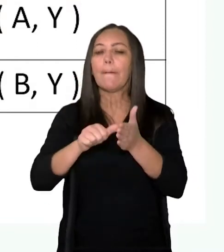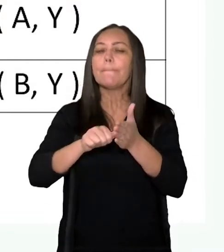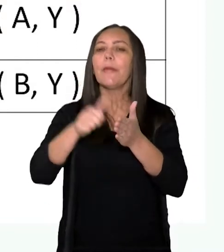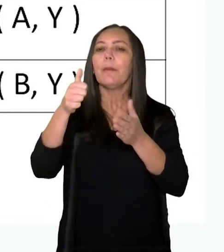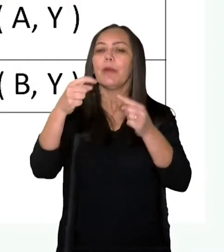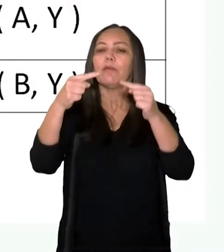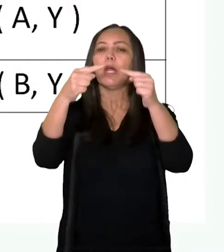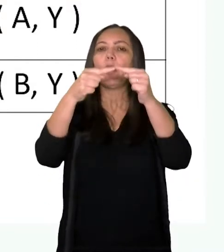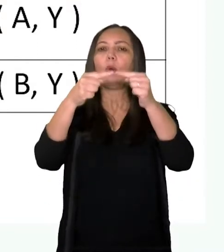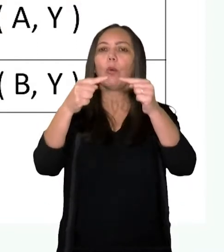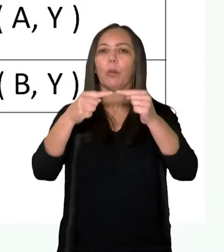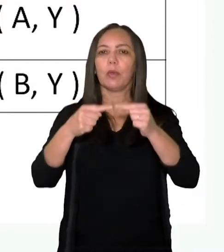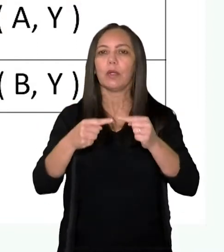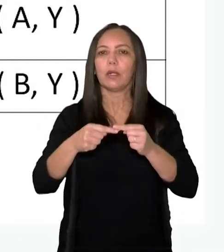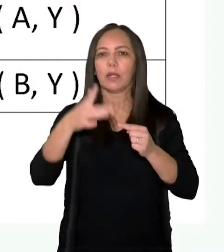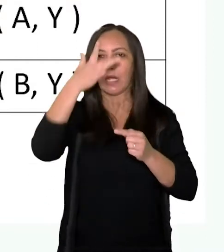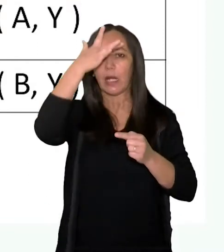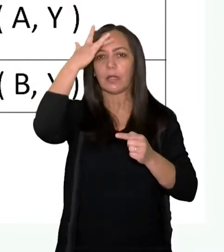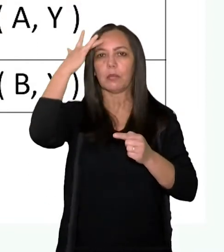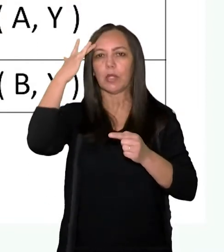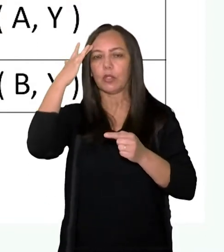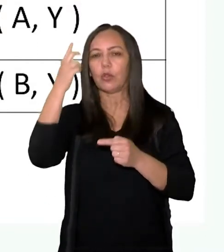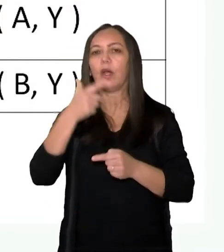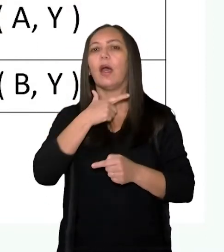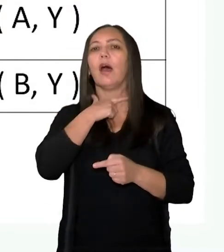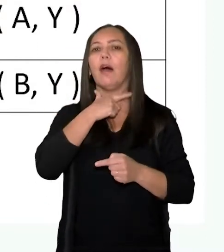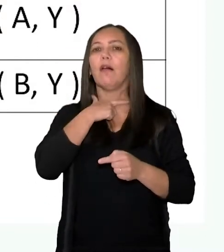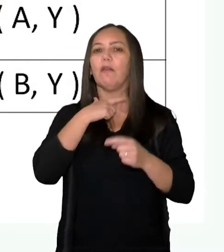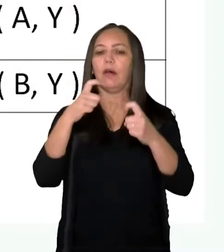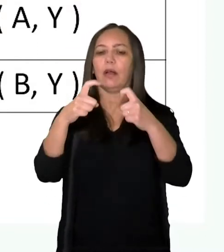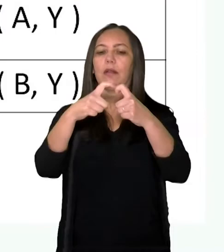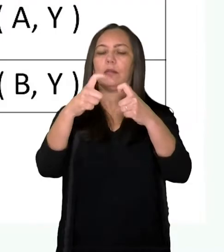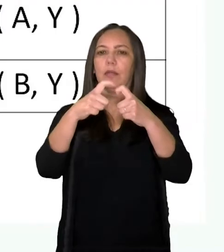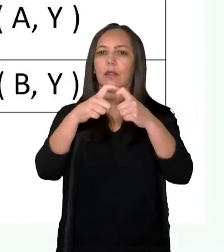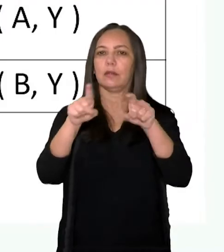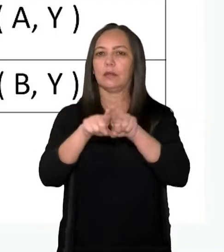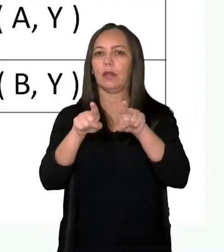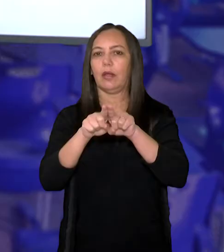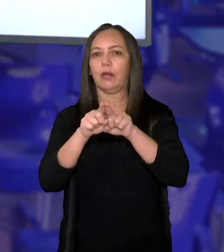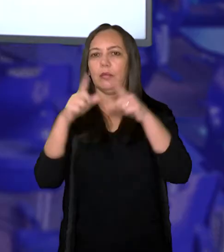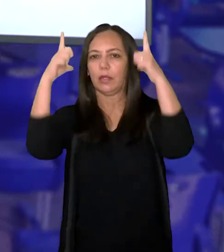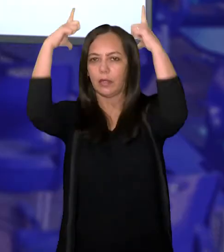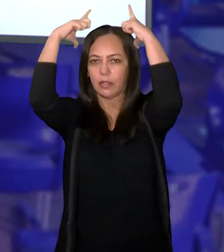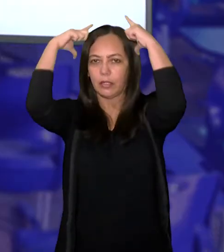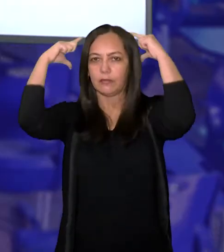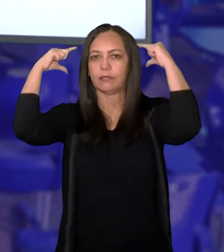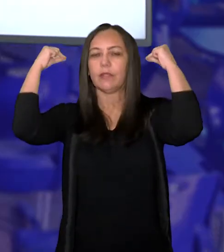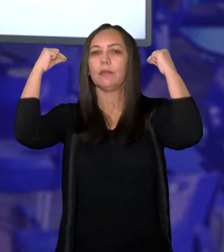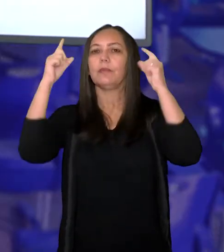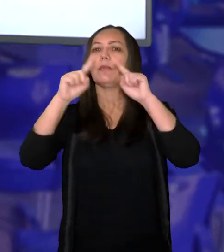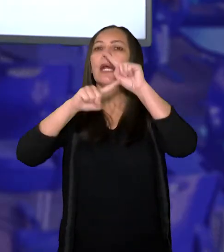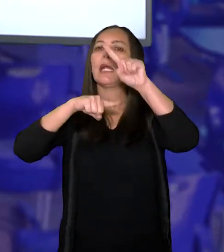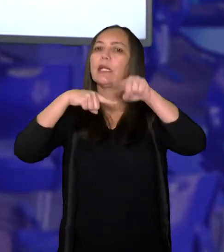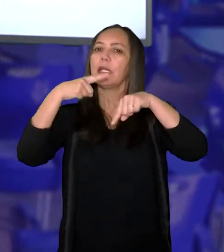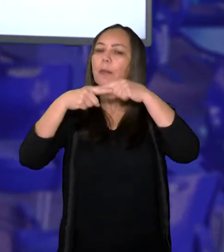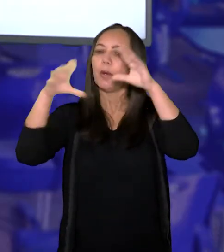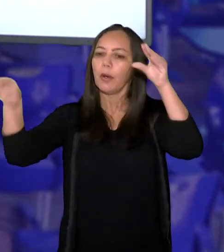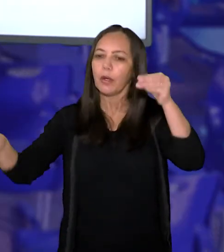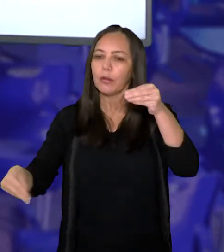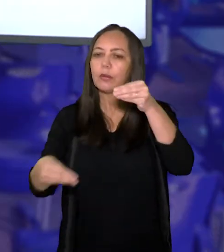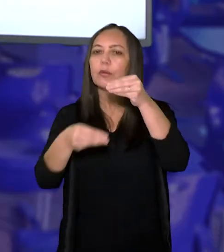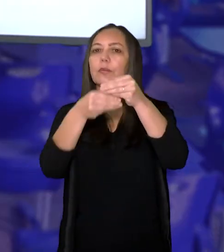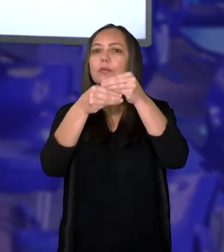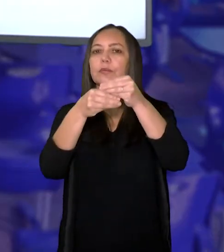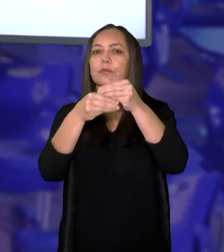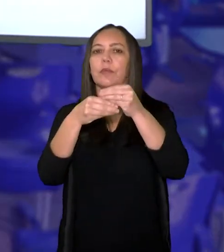primeiro combinar os candidatos à vaga de médicos e enfermeiros. Depois nós vamos